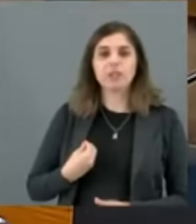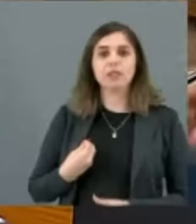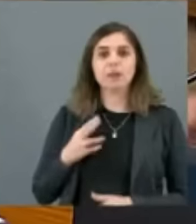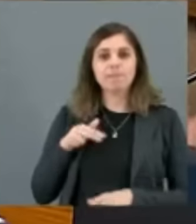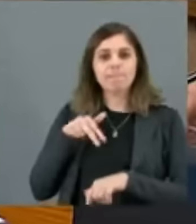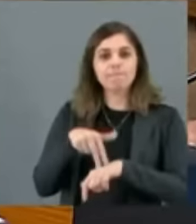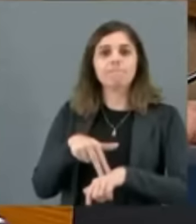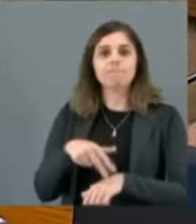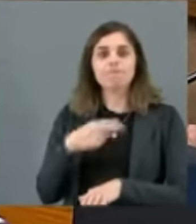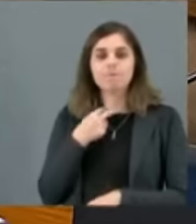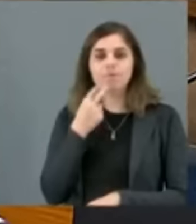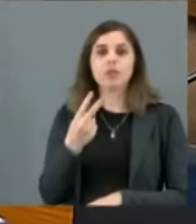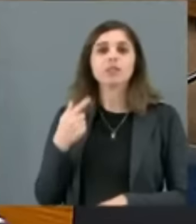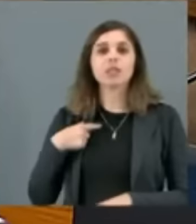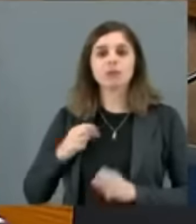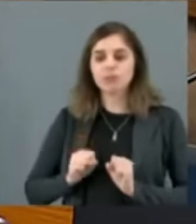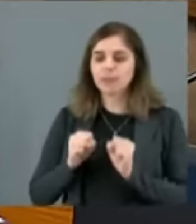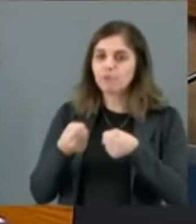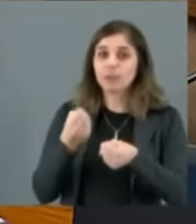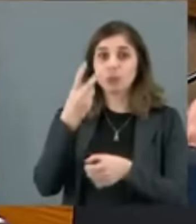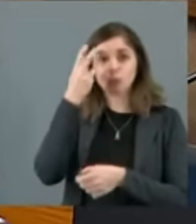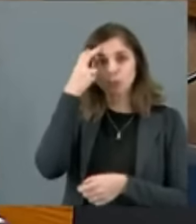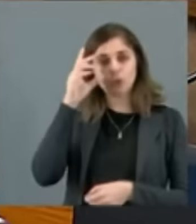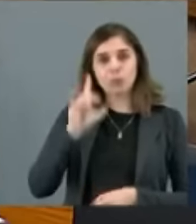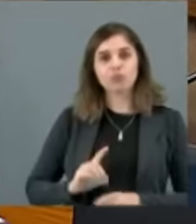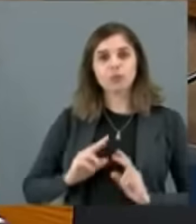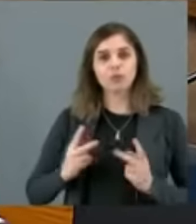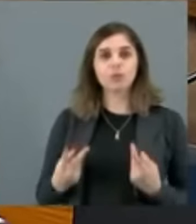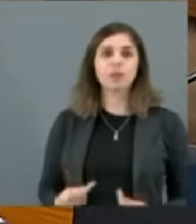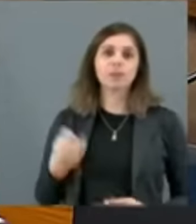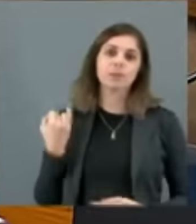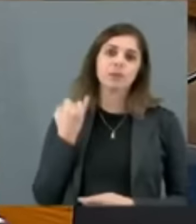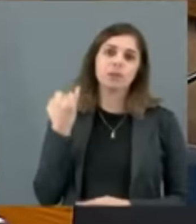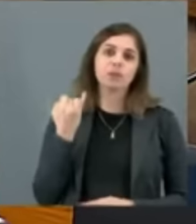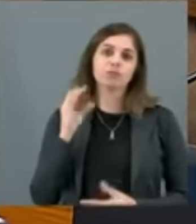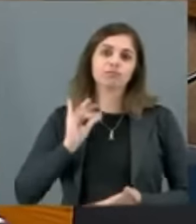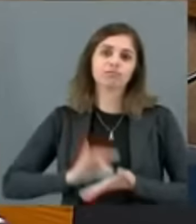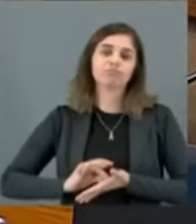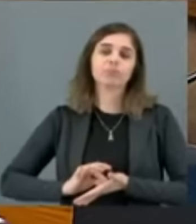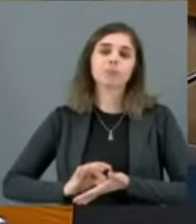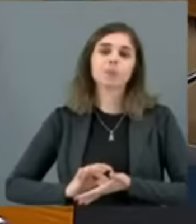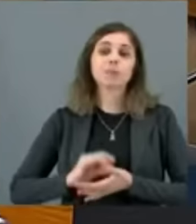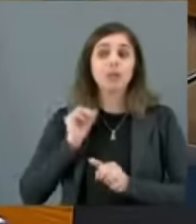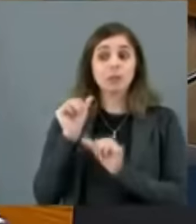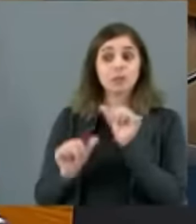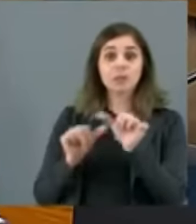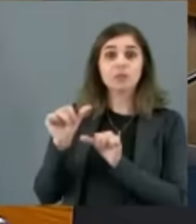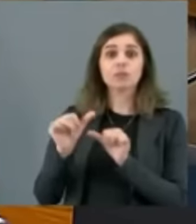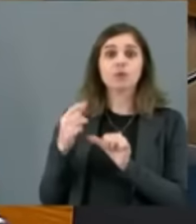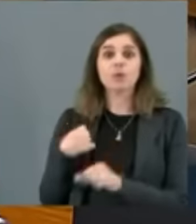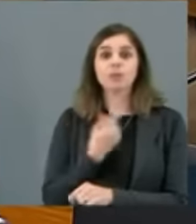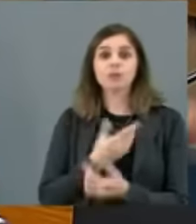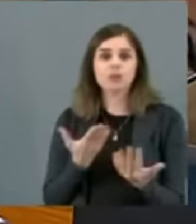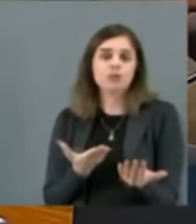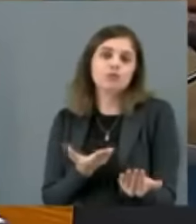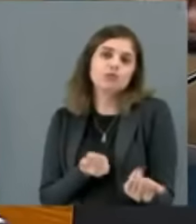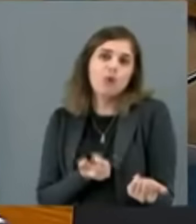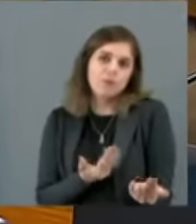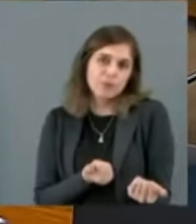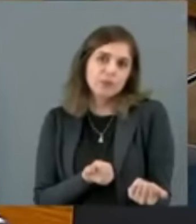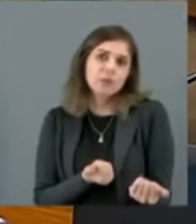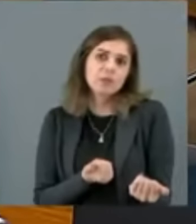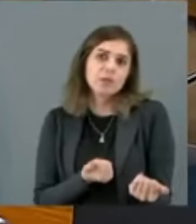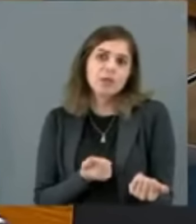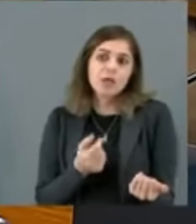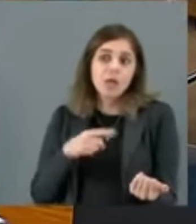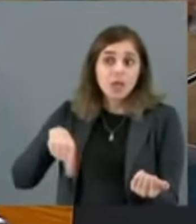cultura como direito humano essencial. A cultura através da transformação dos nossos jovens. Os nossos jovens